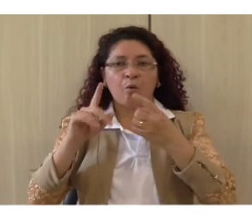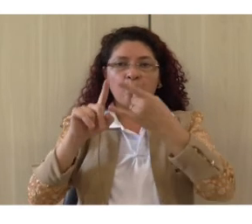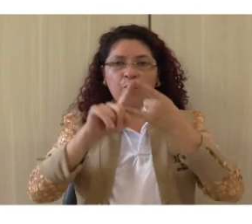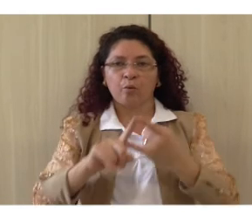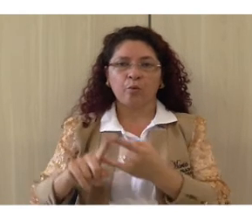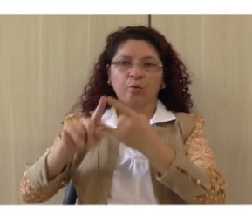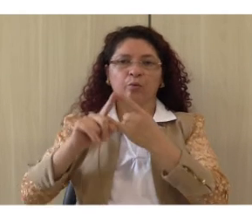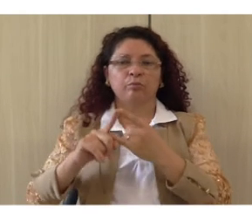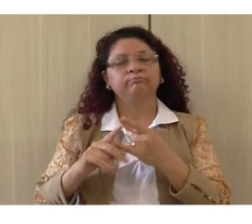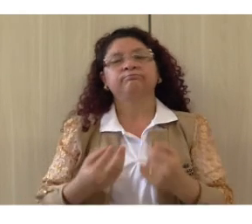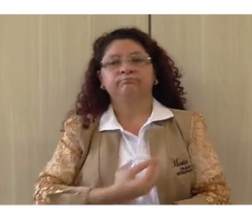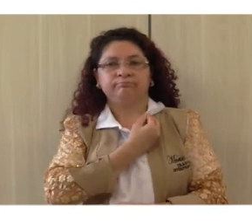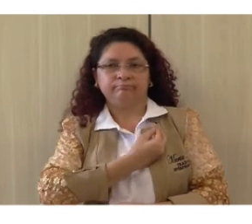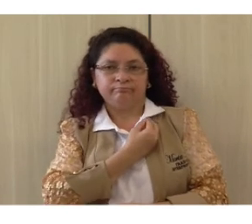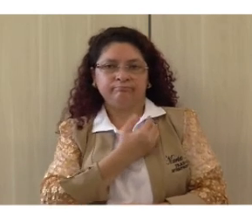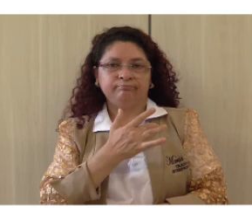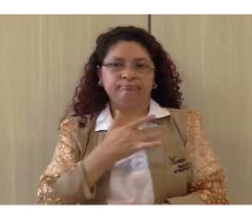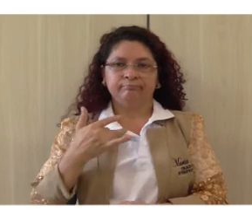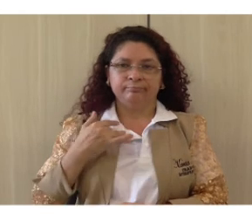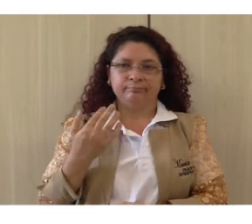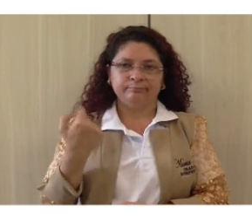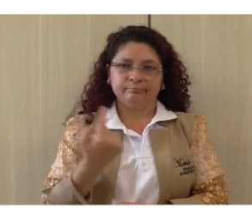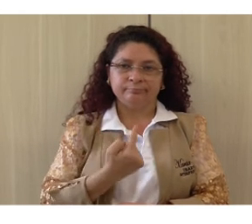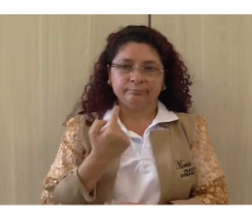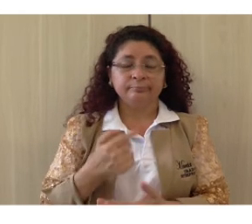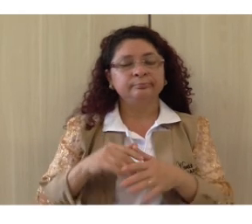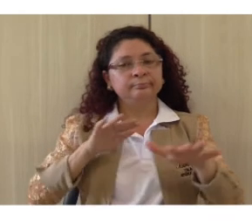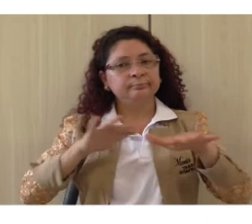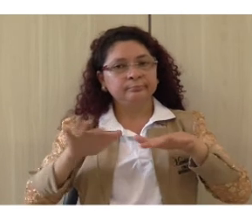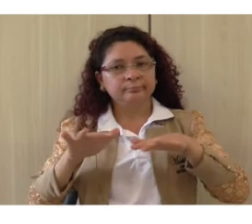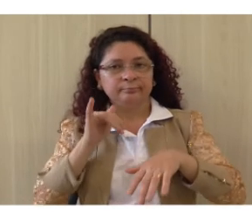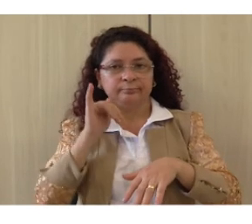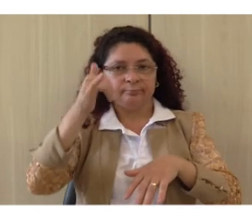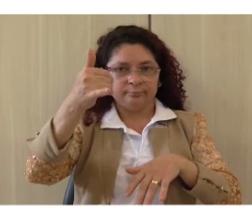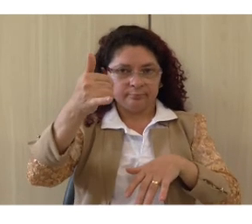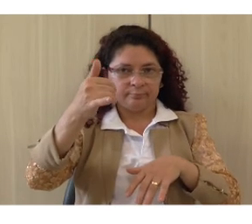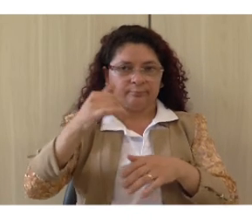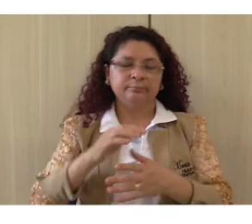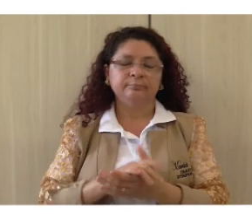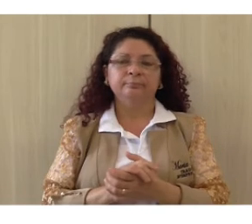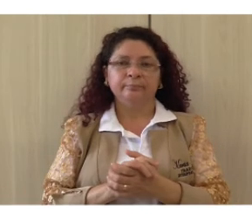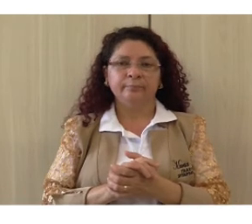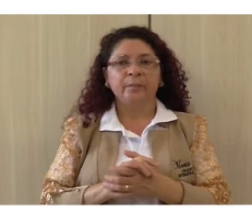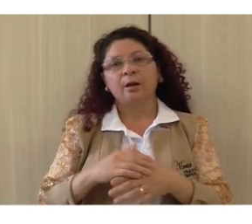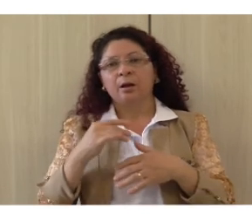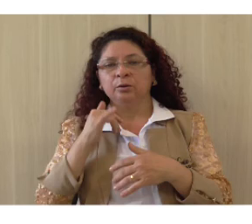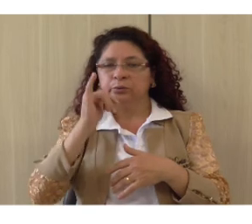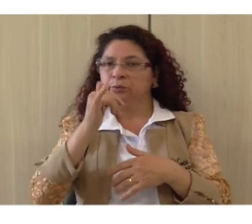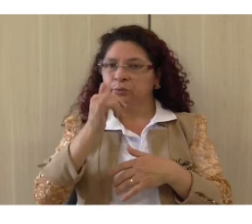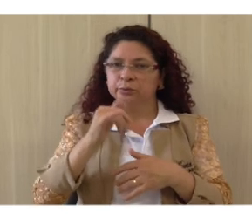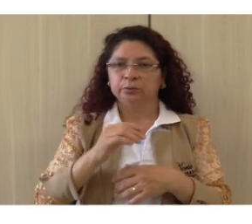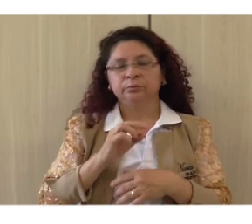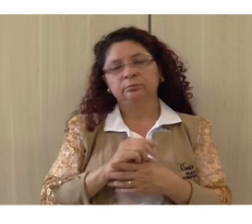as medidas de prevenção à Covid. Tais ações deverão ser informadas através de errata a ser publicada